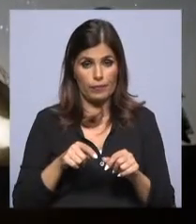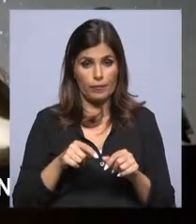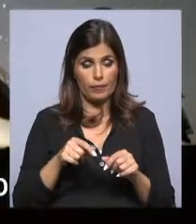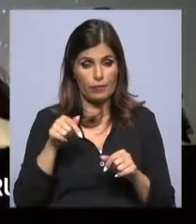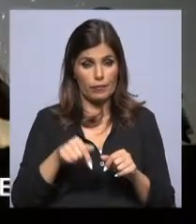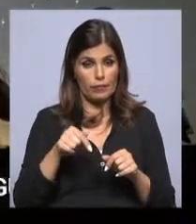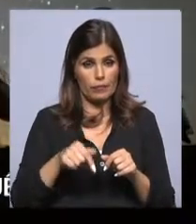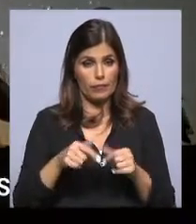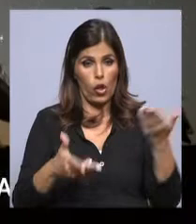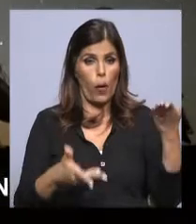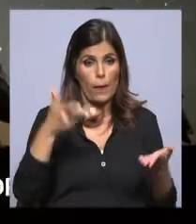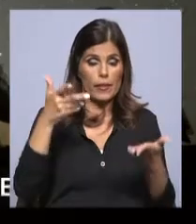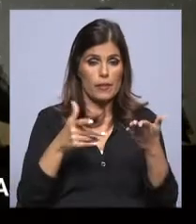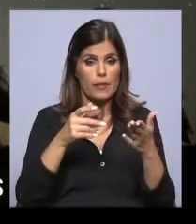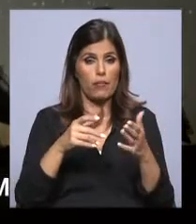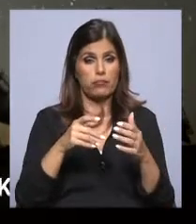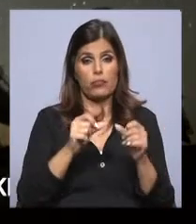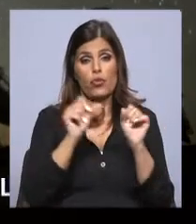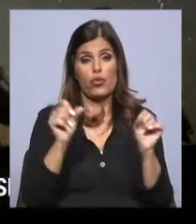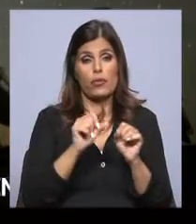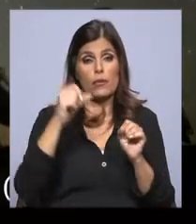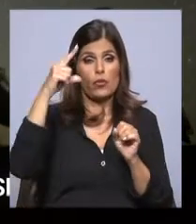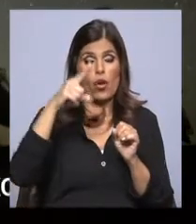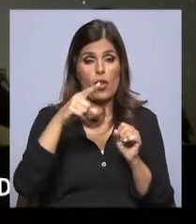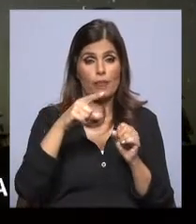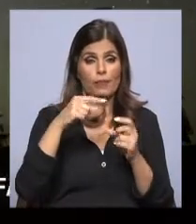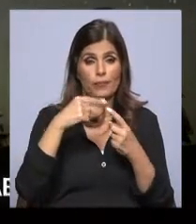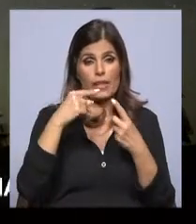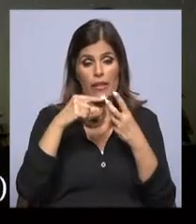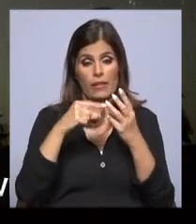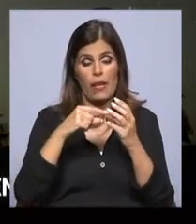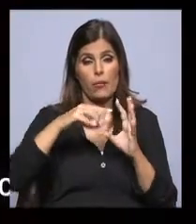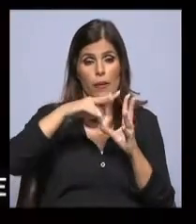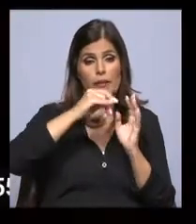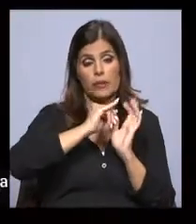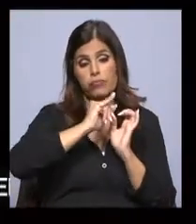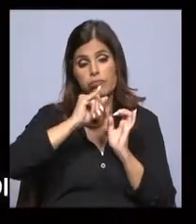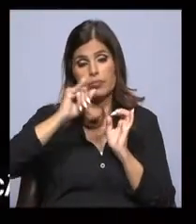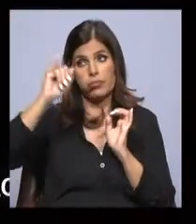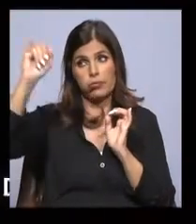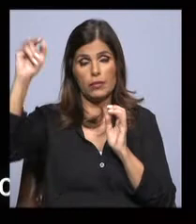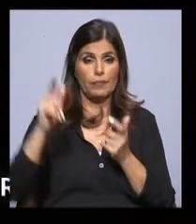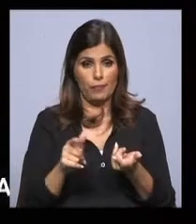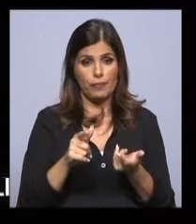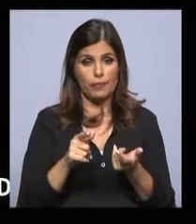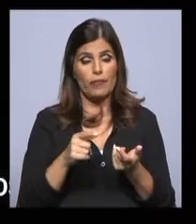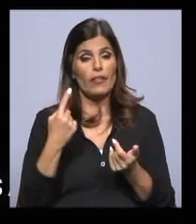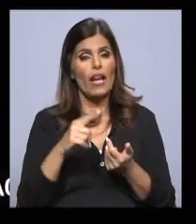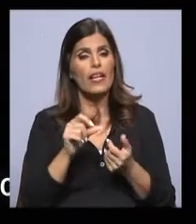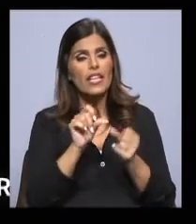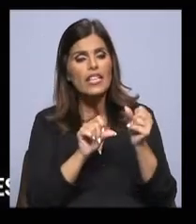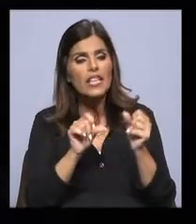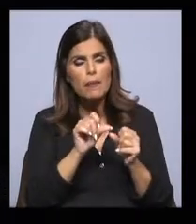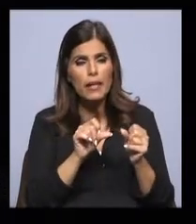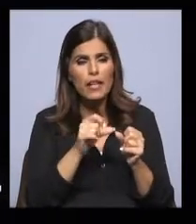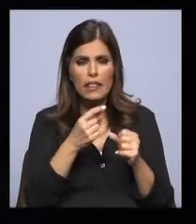Olha, fazendo uma comparação com o nosso sistema solar, é ali na zona Mercúrio, Vênus, Terra, Marte, precisamente esta zona. E tem uma química, aqueles discos internos